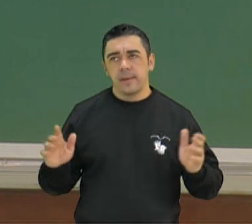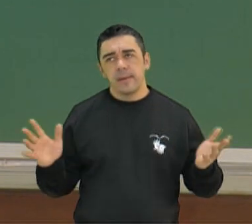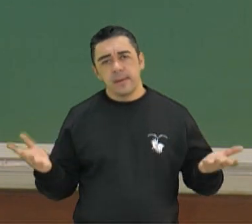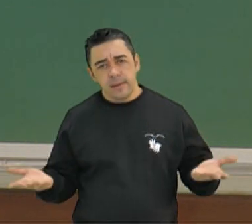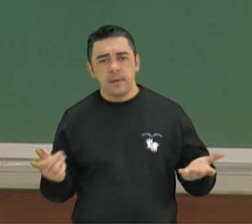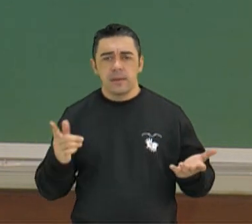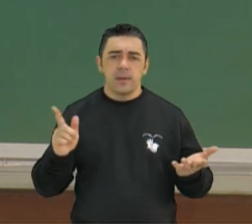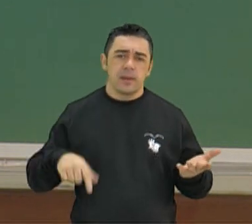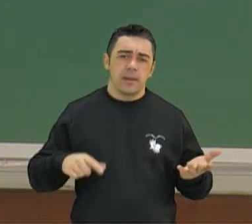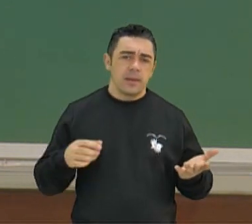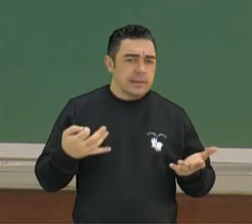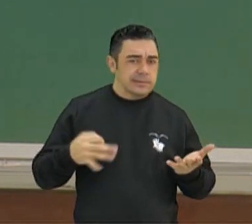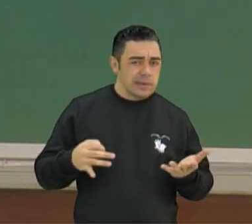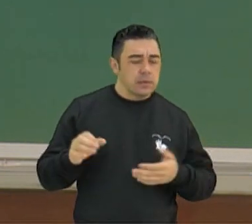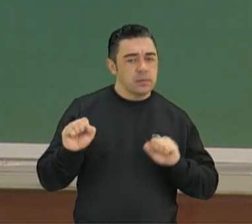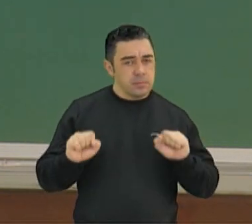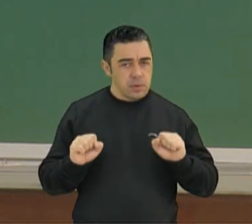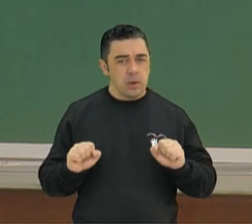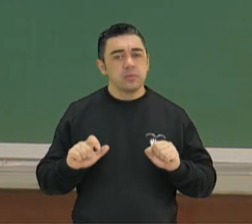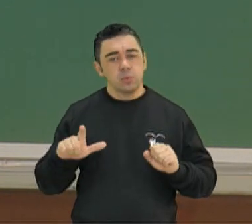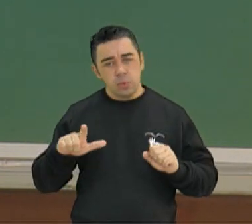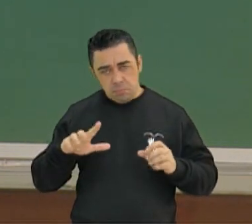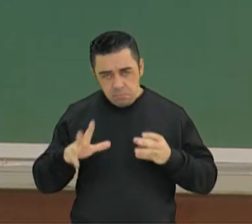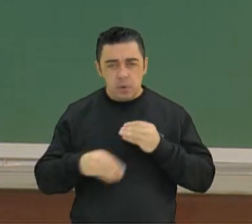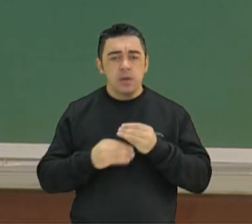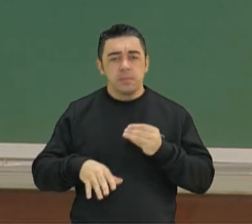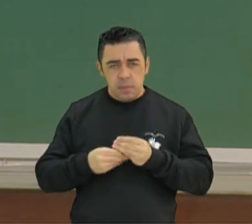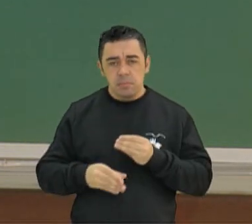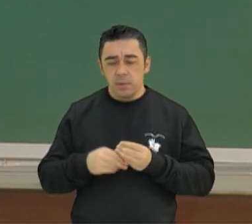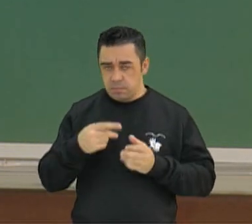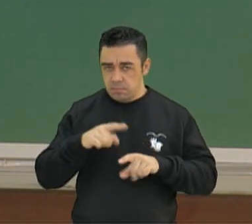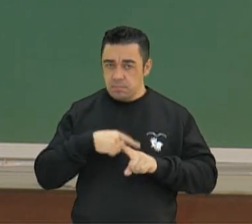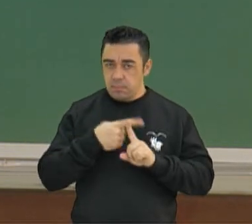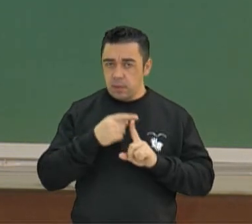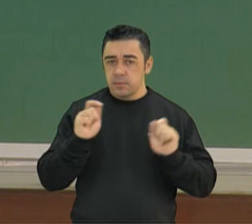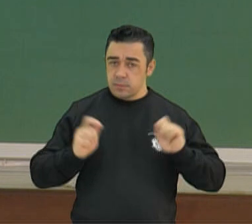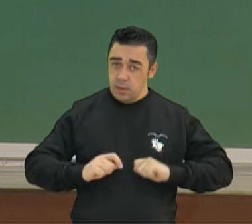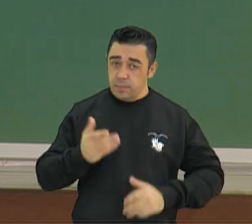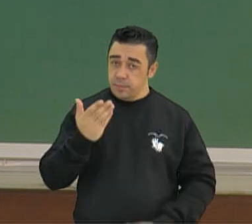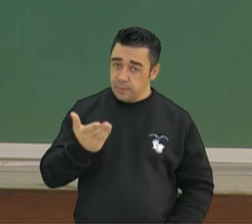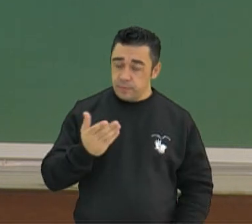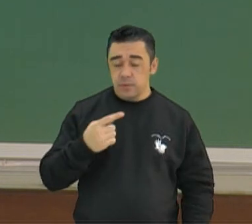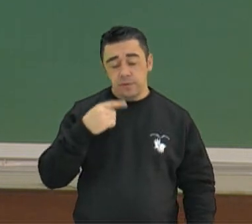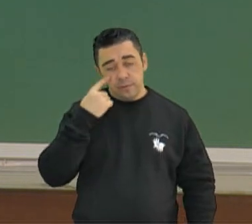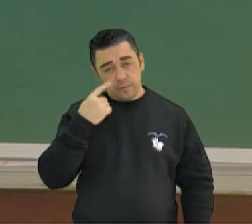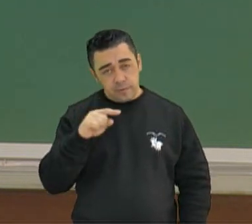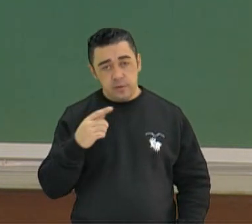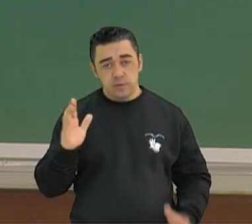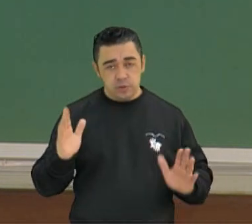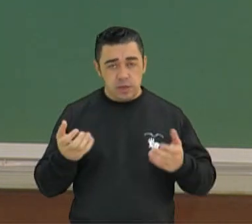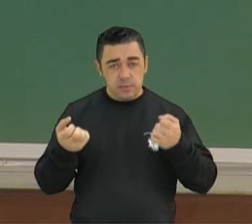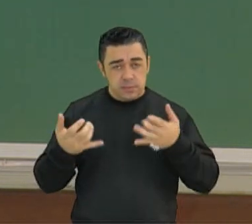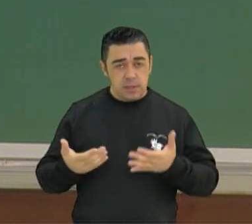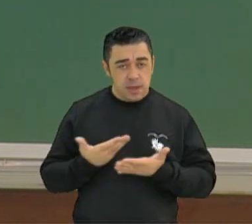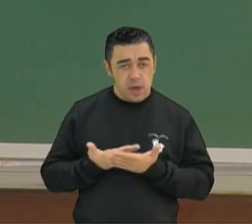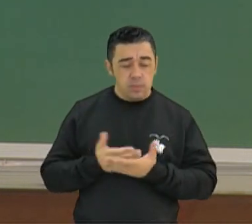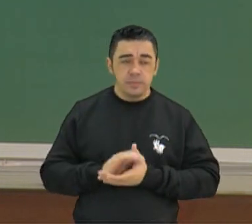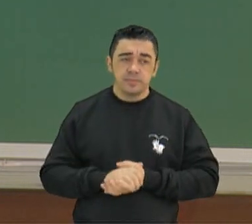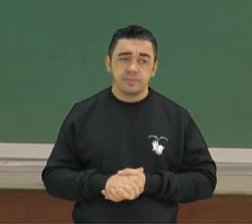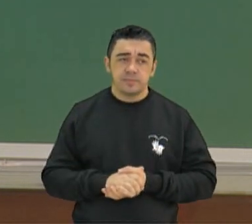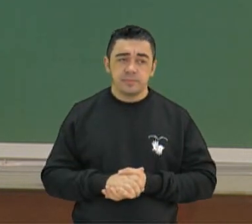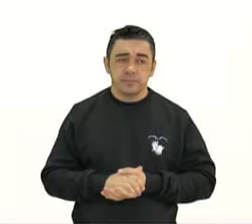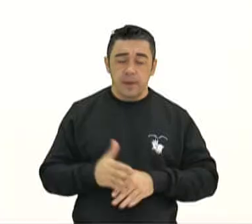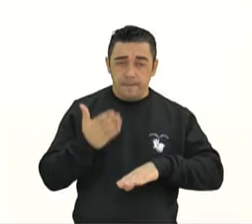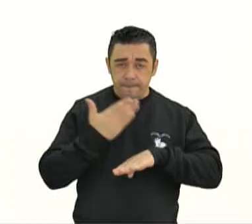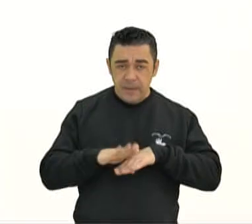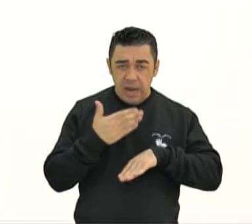mais considerada correta, ela pode ter outros elementos, mas é uma possibilidade em função do que foi dito na aula. A